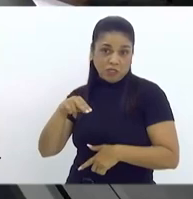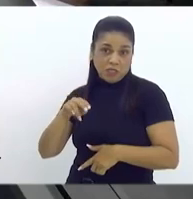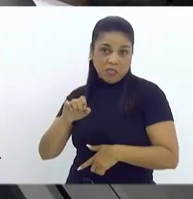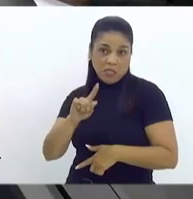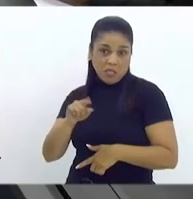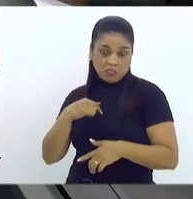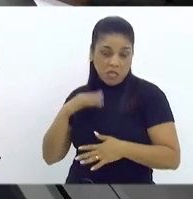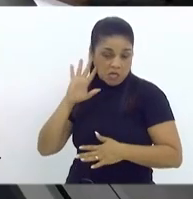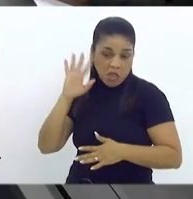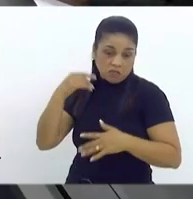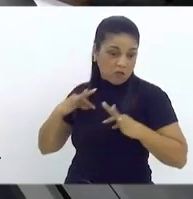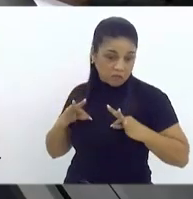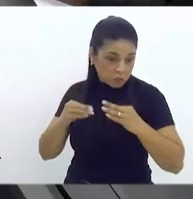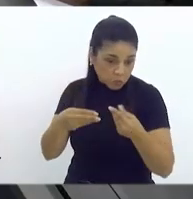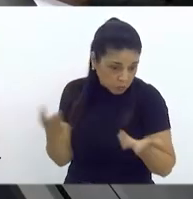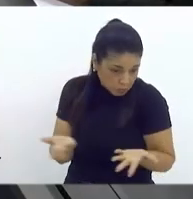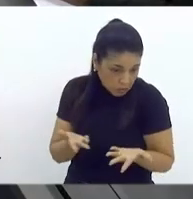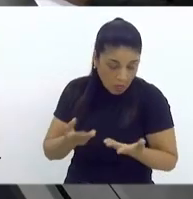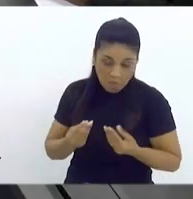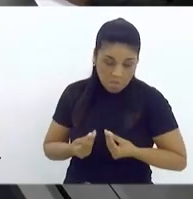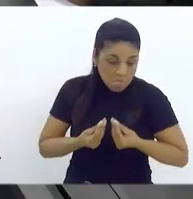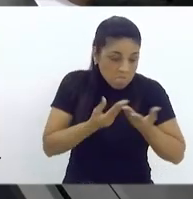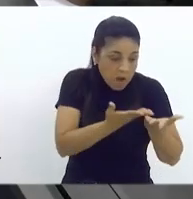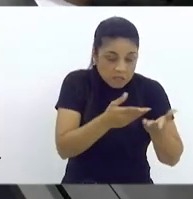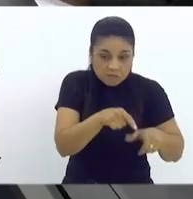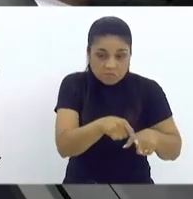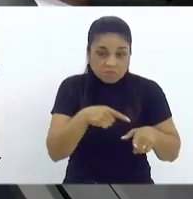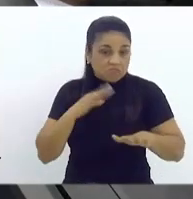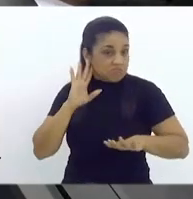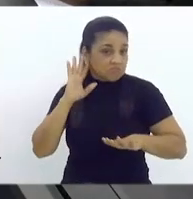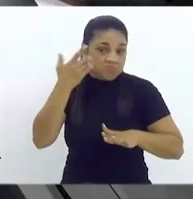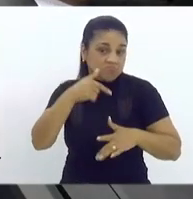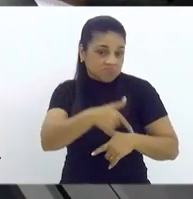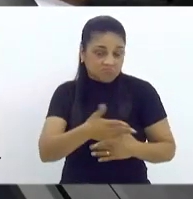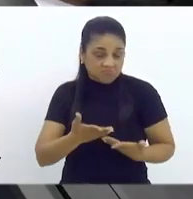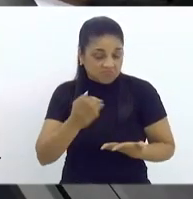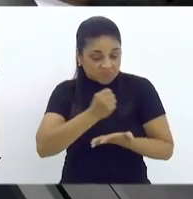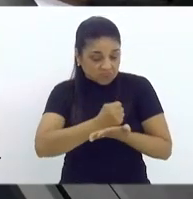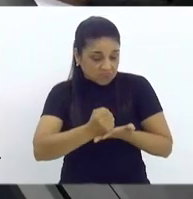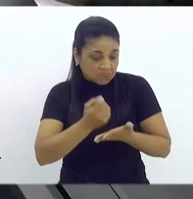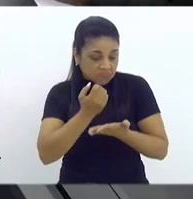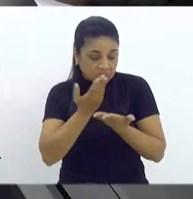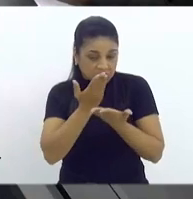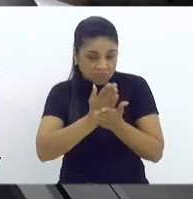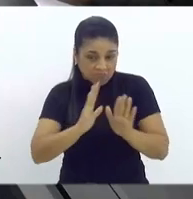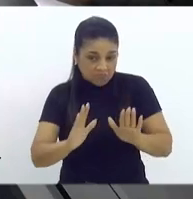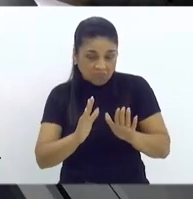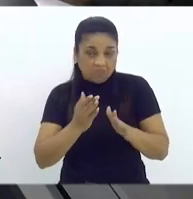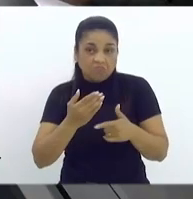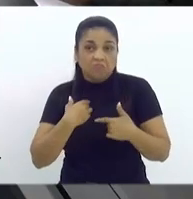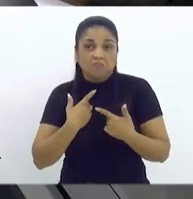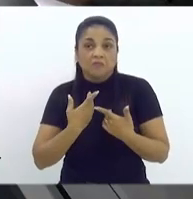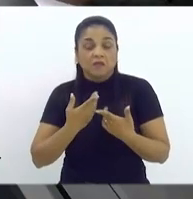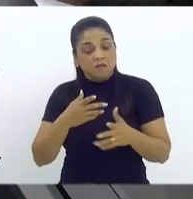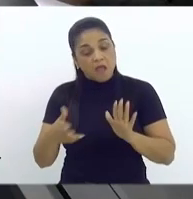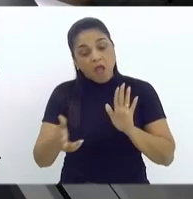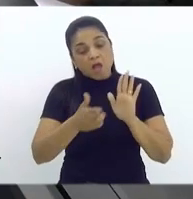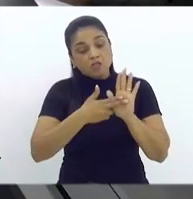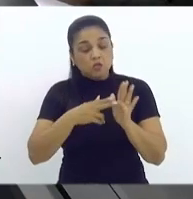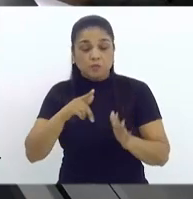eles assumem a relação com os demais poderes, passa para a Generza. Cancela esse contrato de concessão, volta pouco para acabar e manda a Generza assumir.